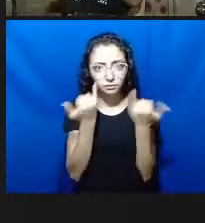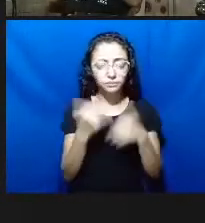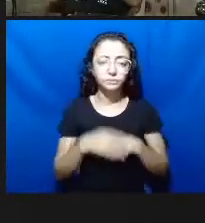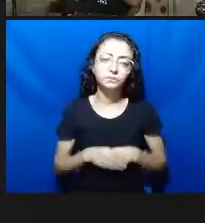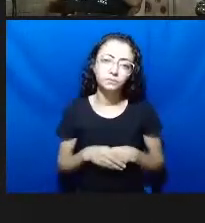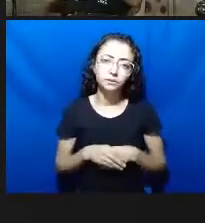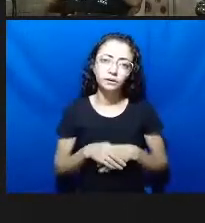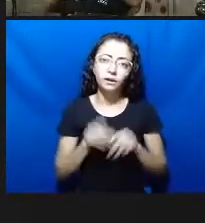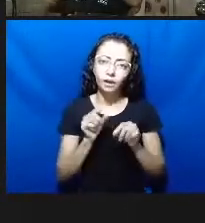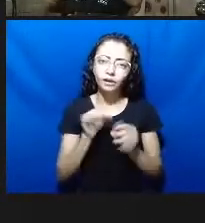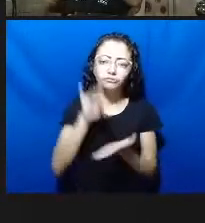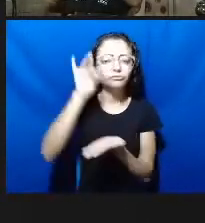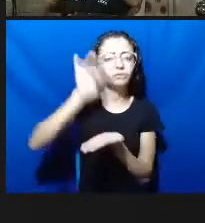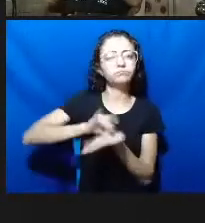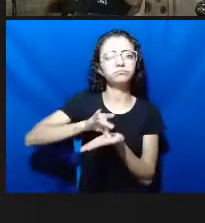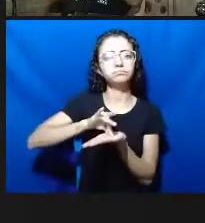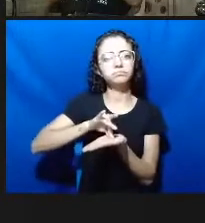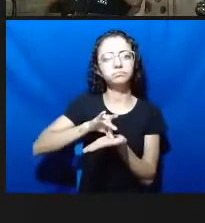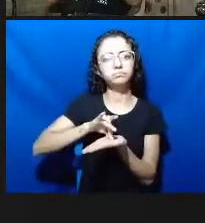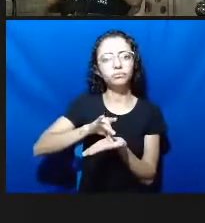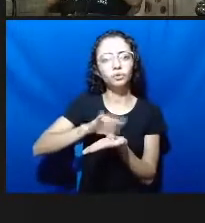si. Ela, então,